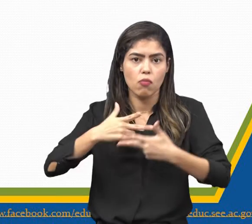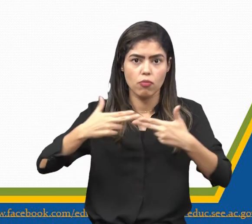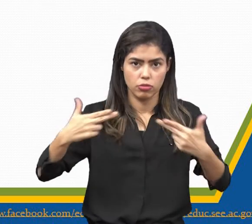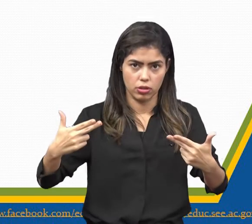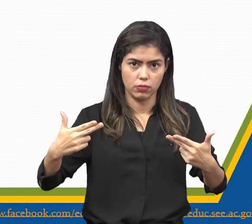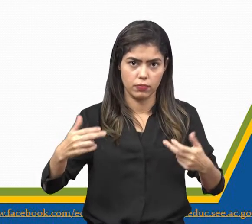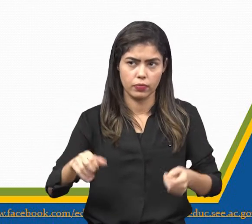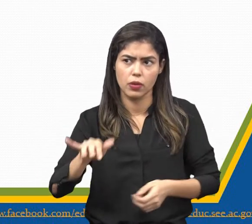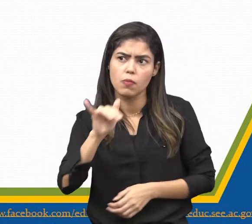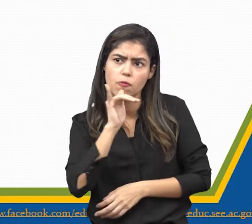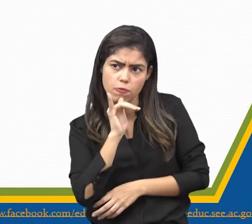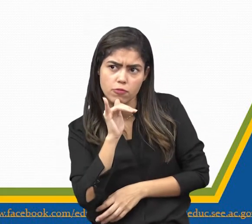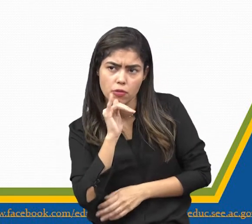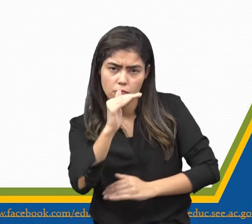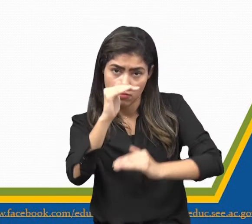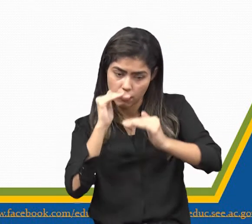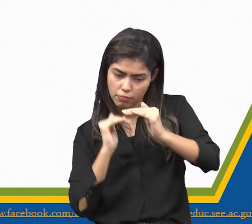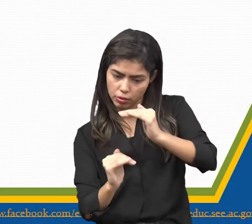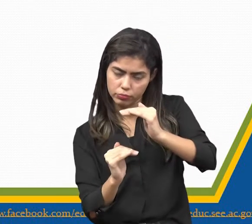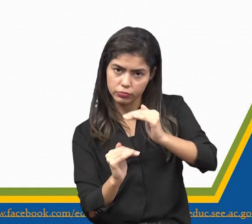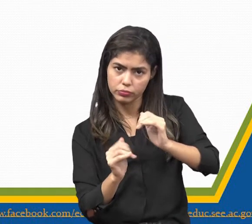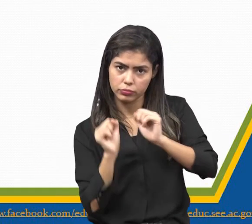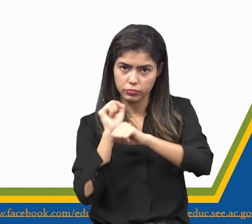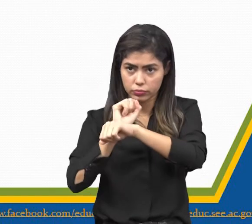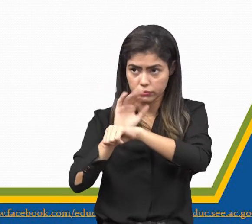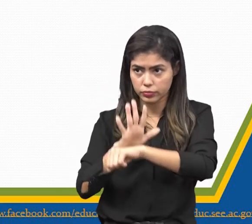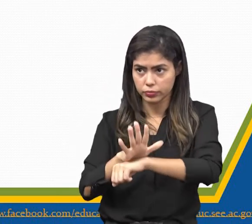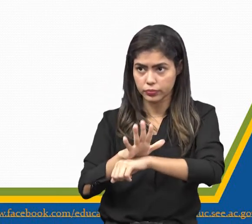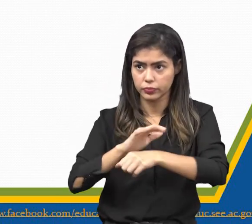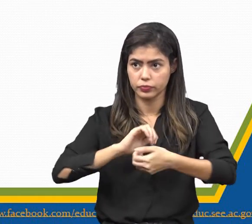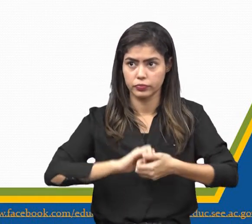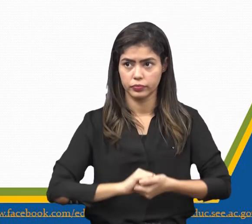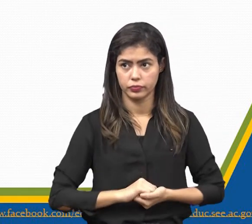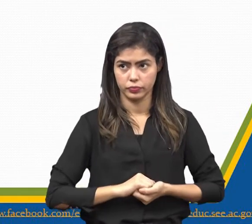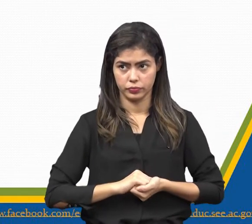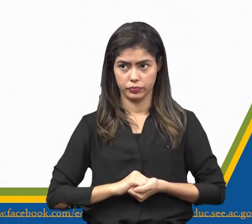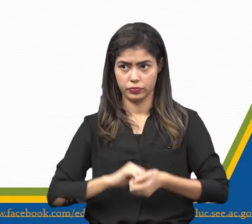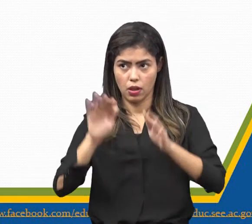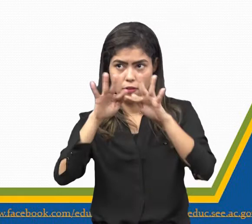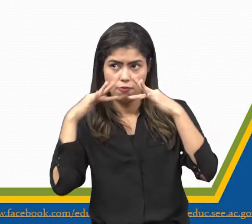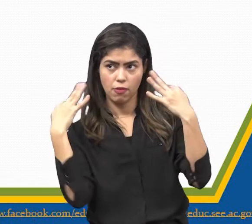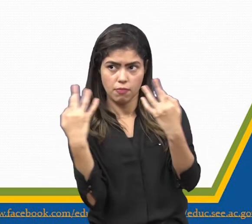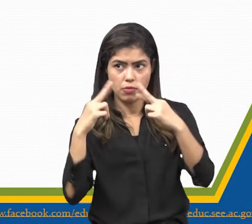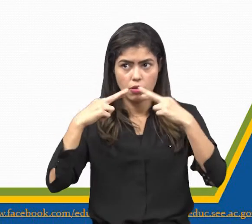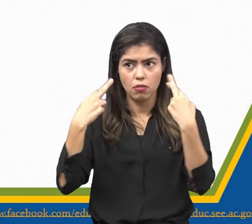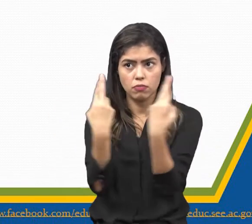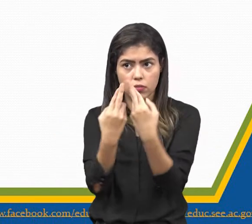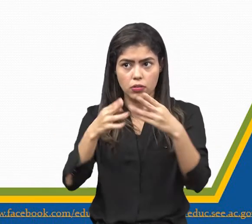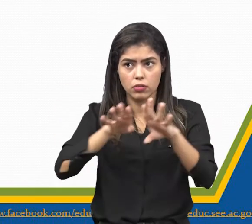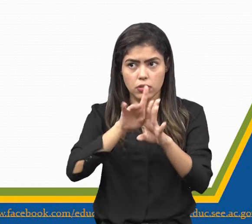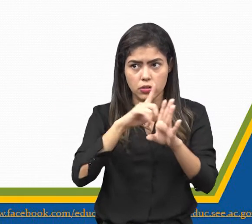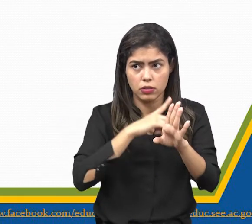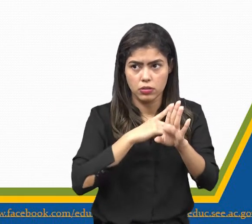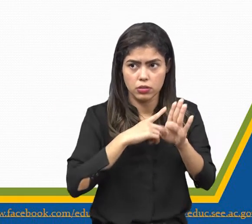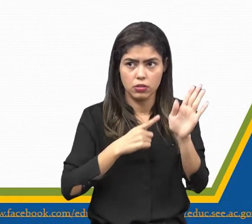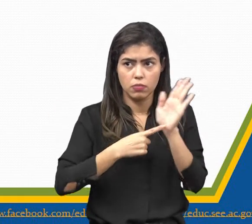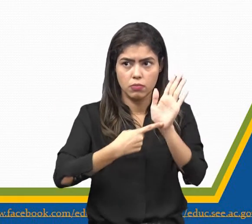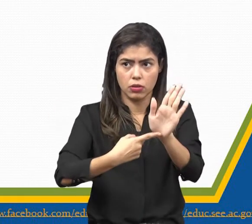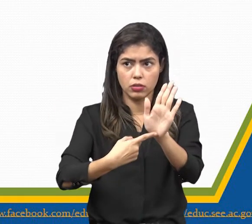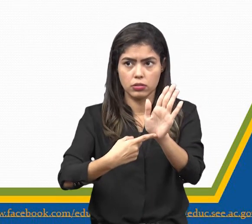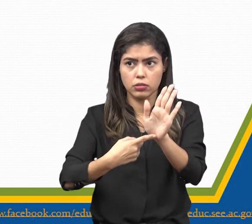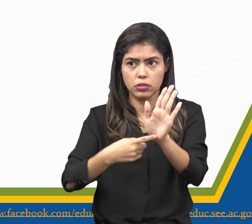objeto. Olha esse exemplo que eu coloquei para ti no slide. The cousin whom we met at the family reunion is coming